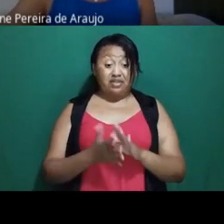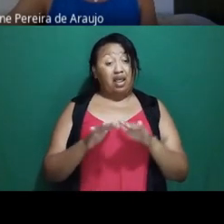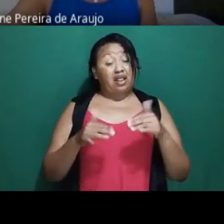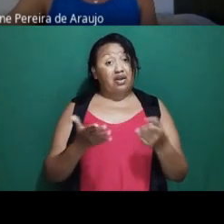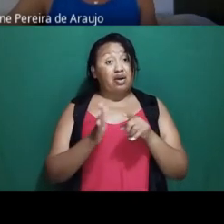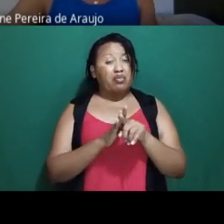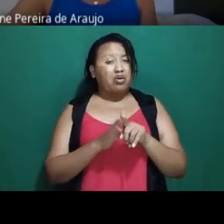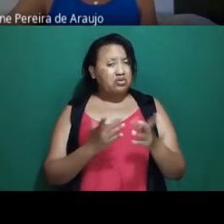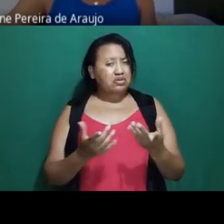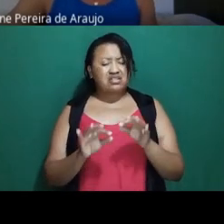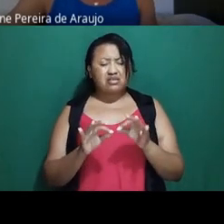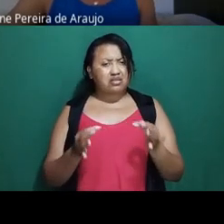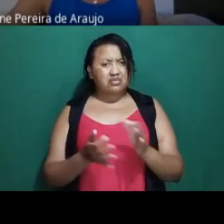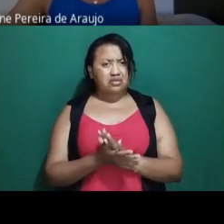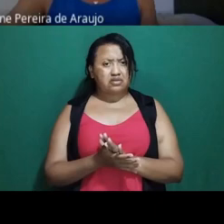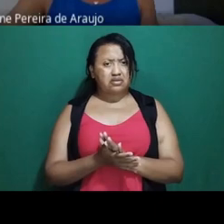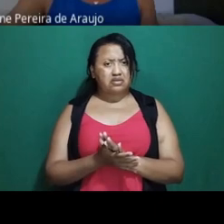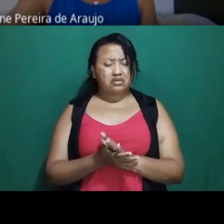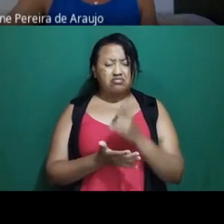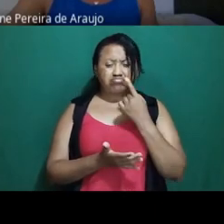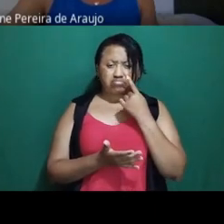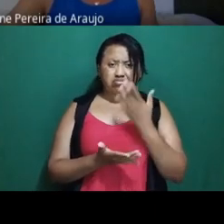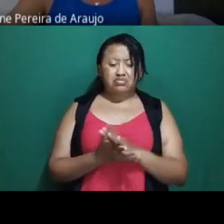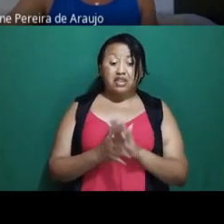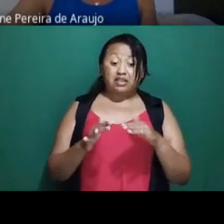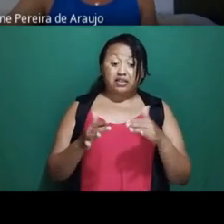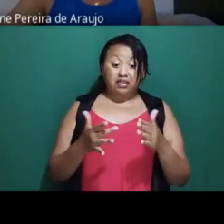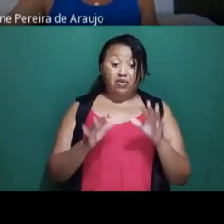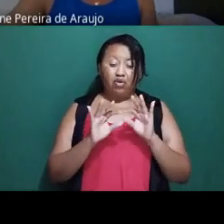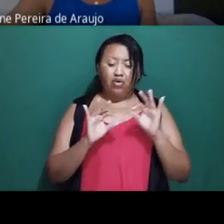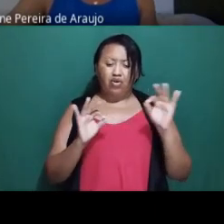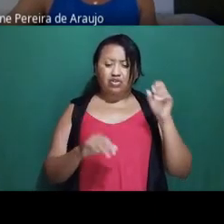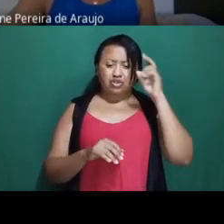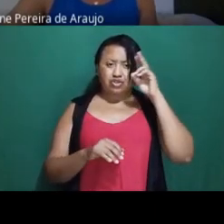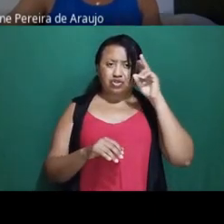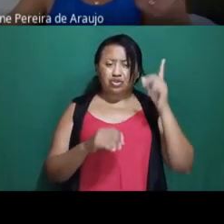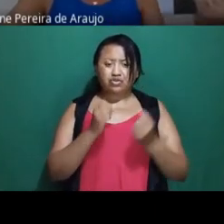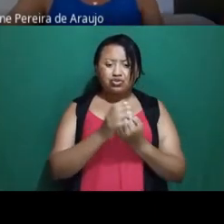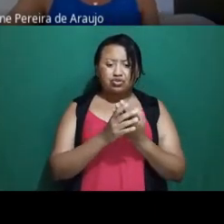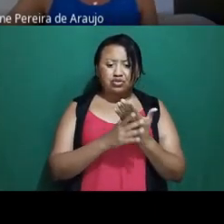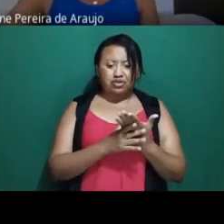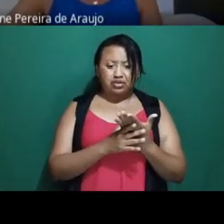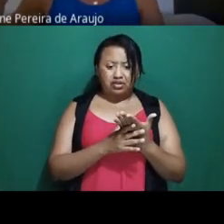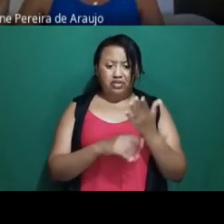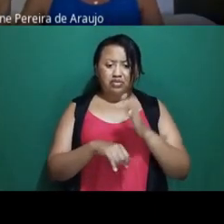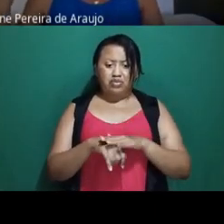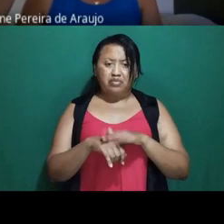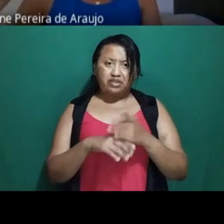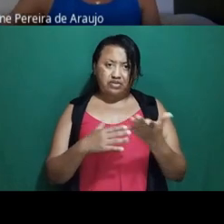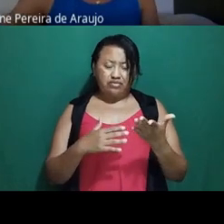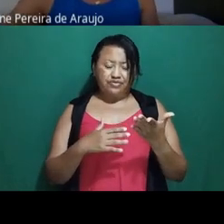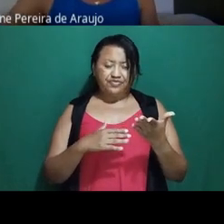me parece bastante simples que é embora distante em seu tempo histórico de composição mudando contemporâneo